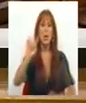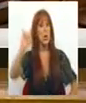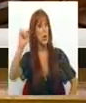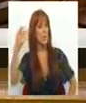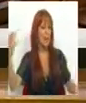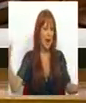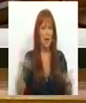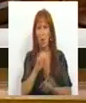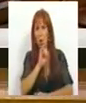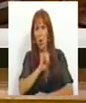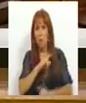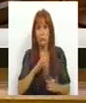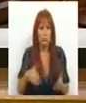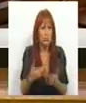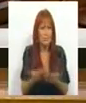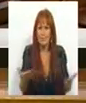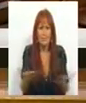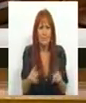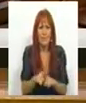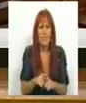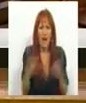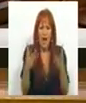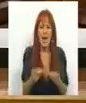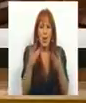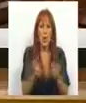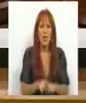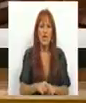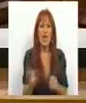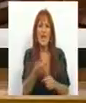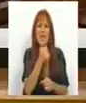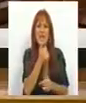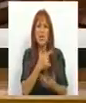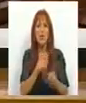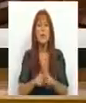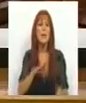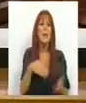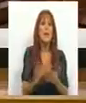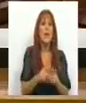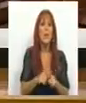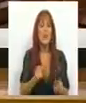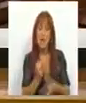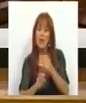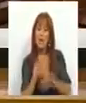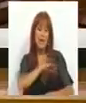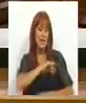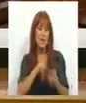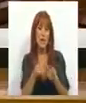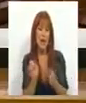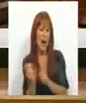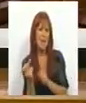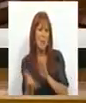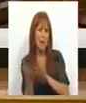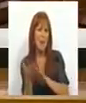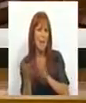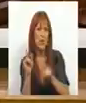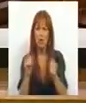apesar, ou talvez até à conta das decisões, que implicavam devolver salários mais